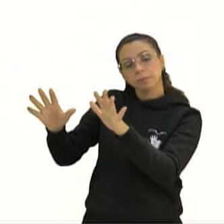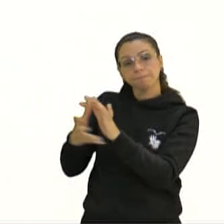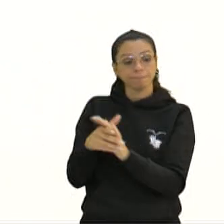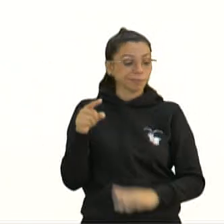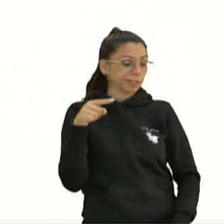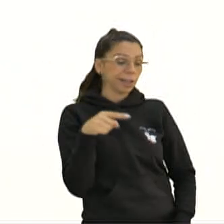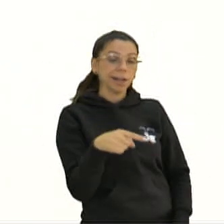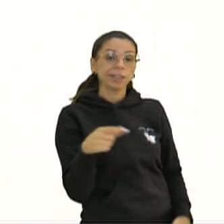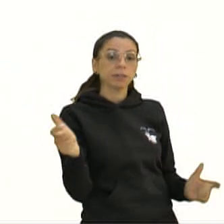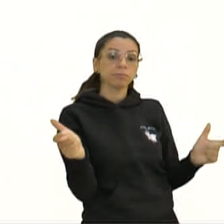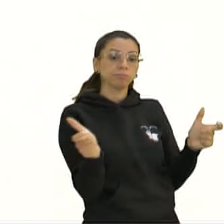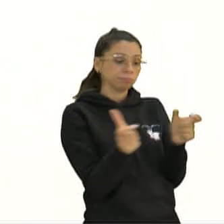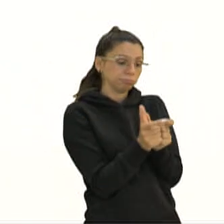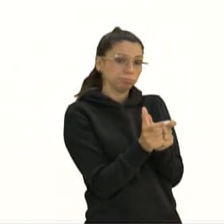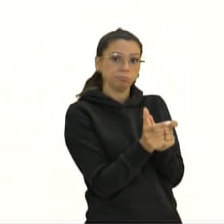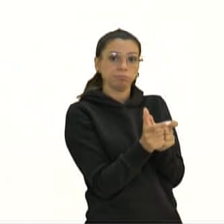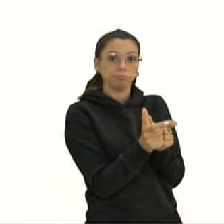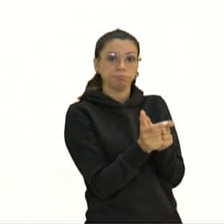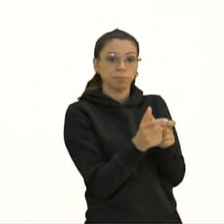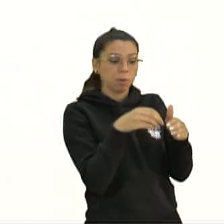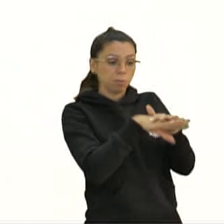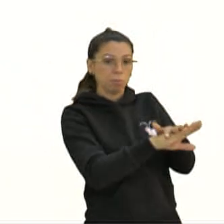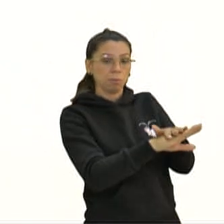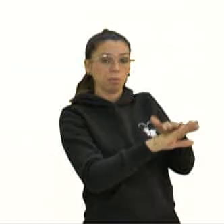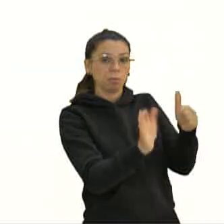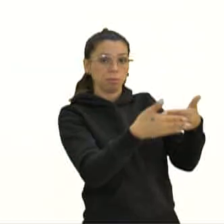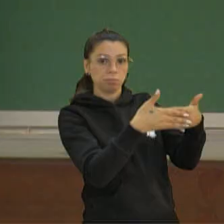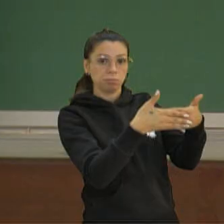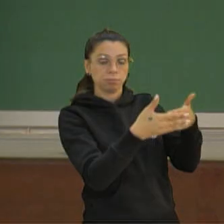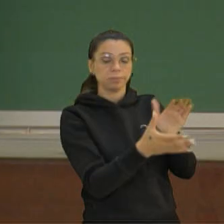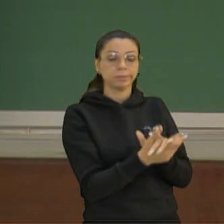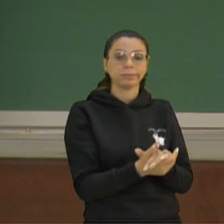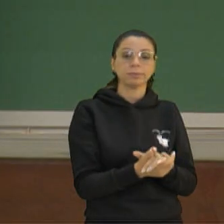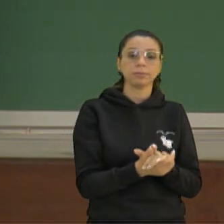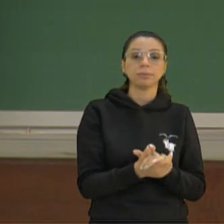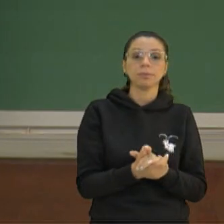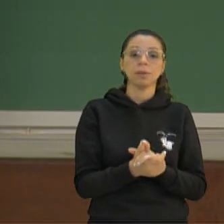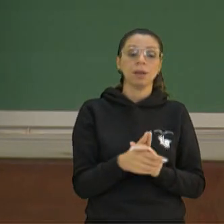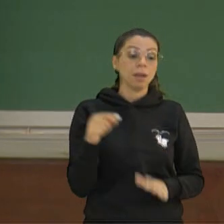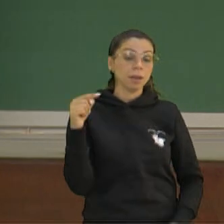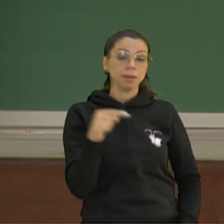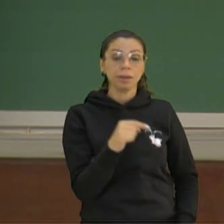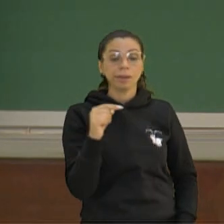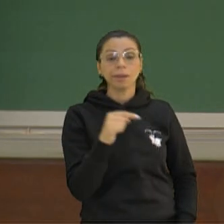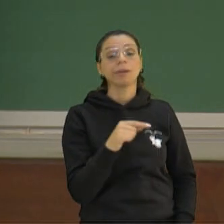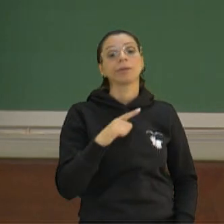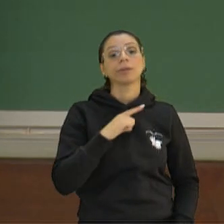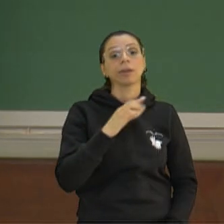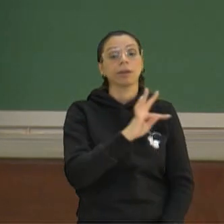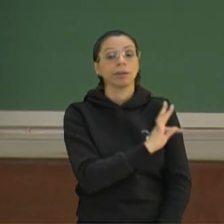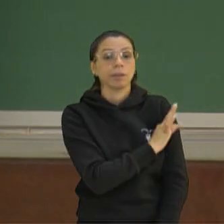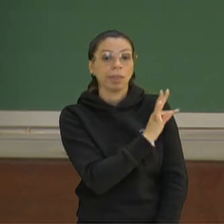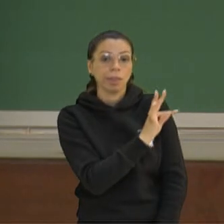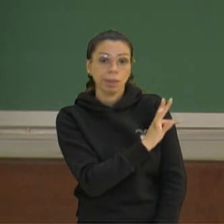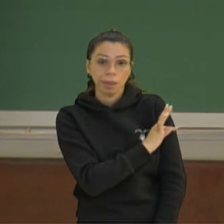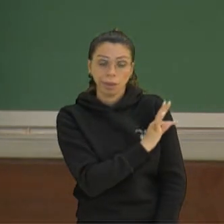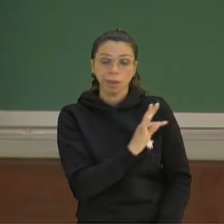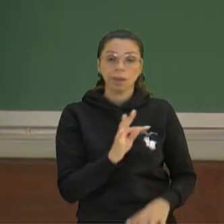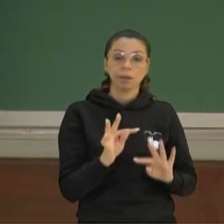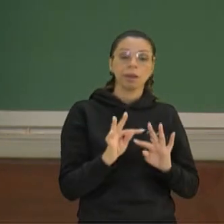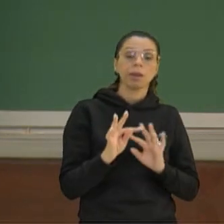solto. Nessa, é confinado. Em geral, a pecuária intensiva emprega técnicas